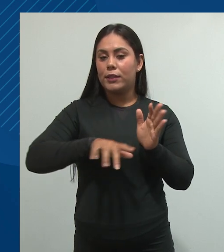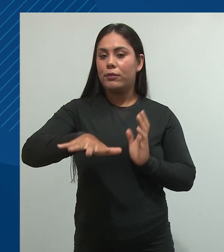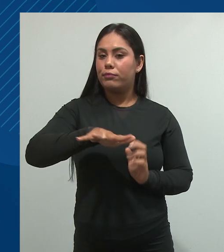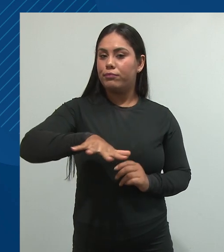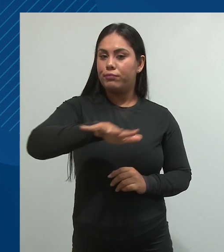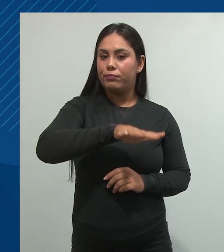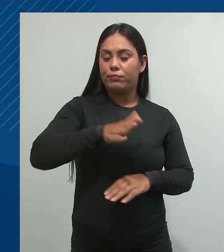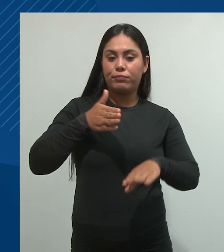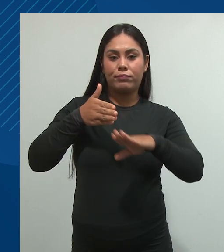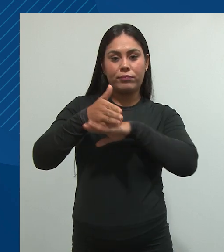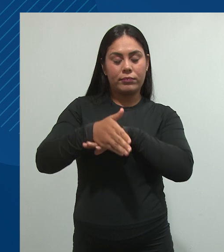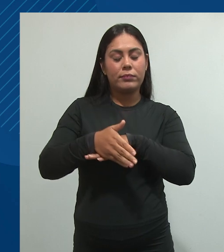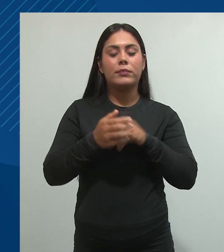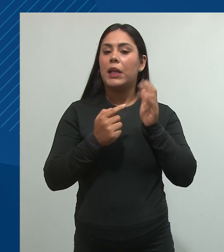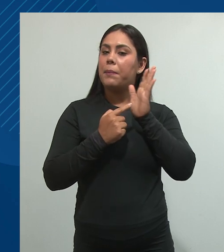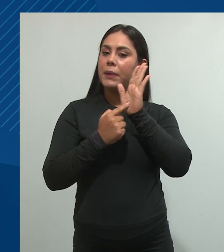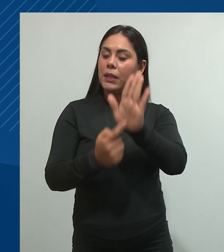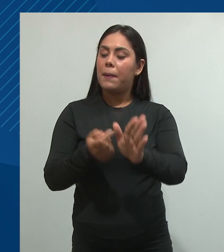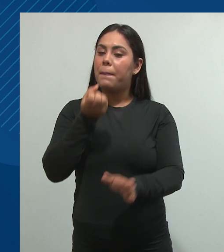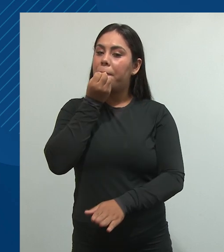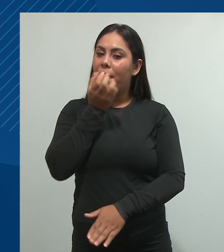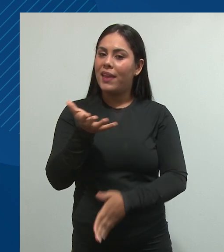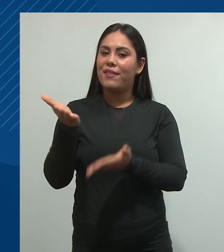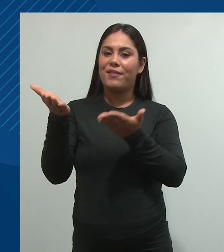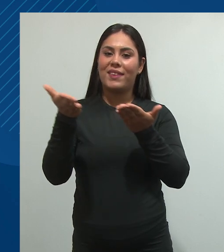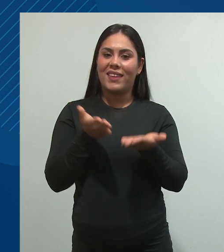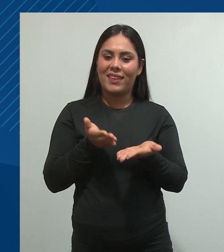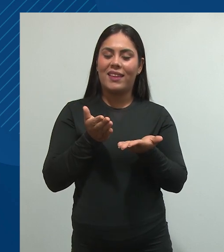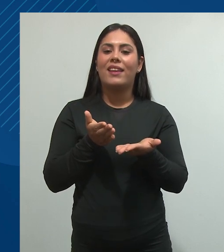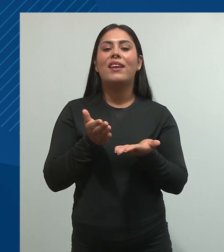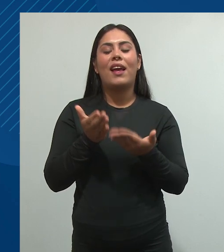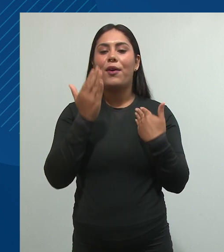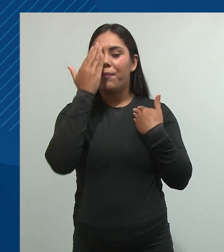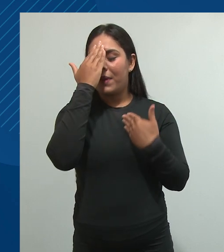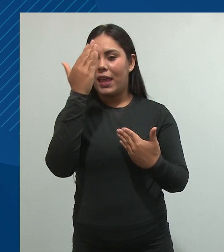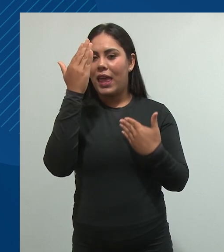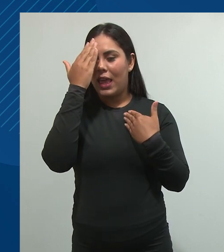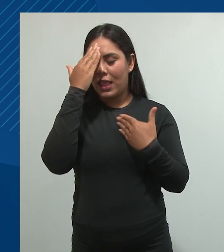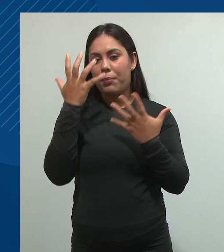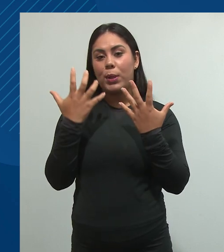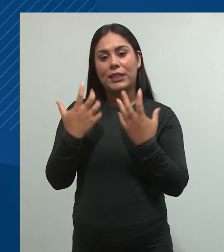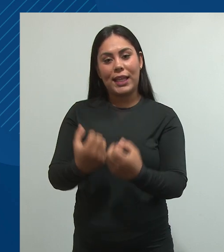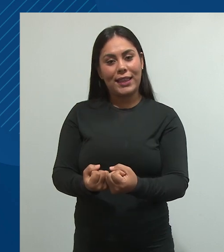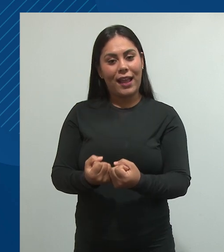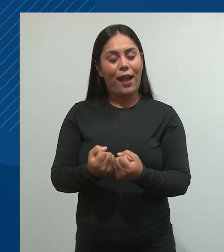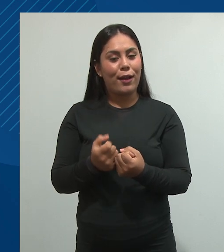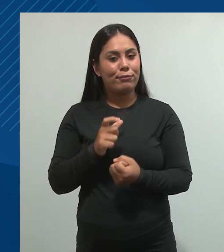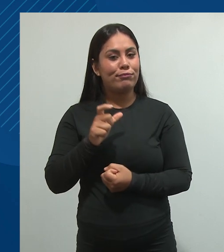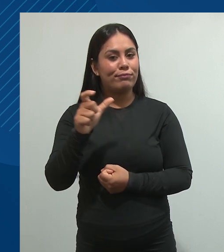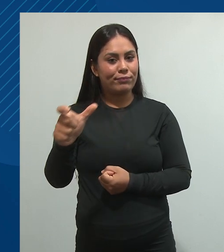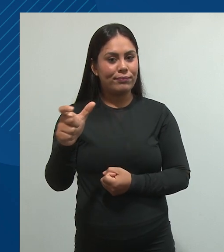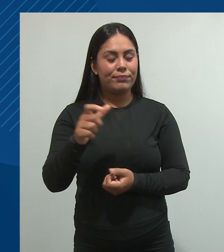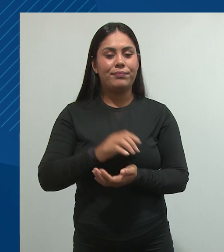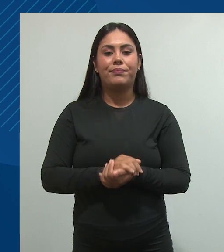campo. Laura, se apresente, seja muito bem-vinda, muito obrigada por ter aceitado o nosso